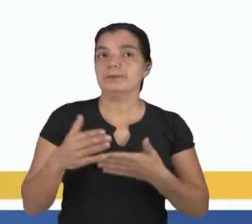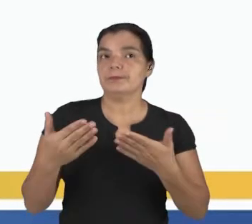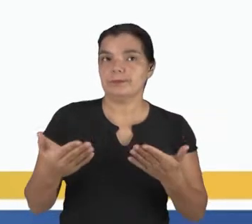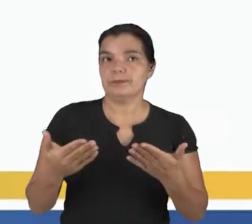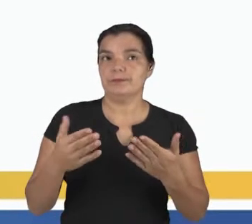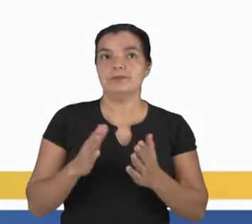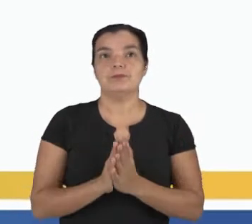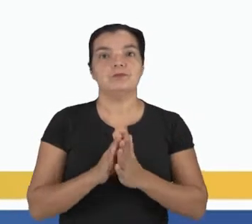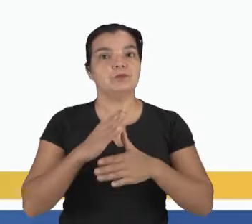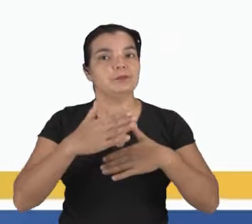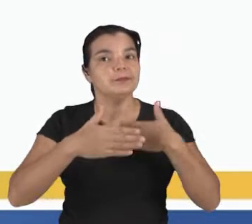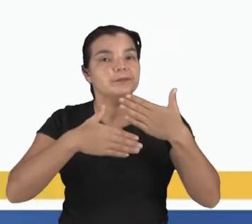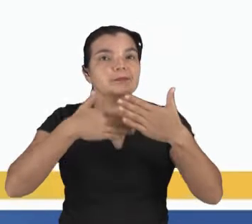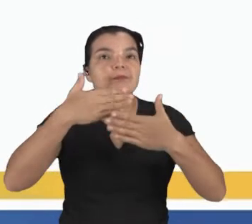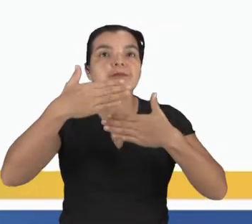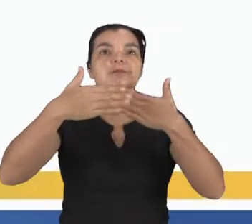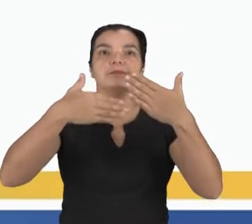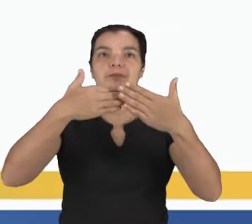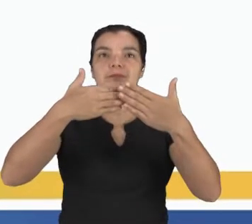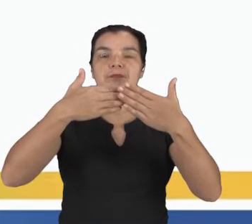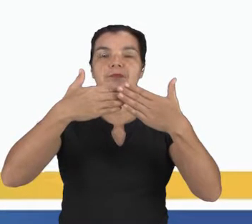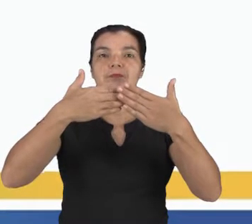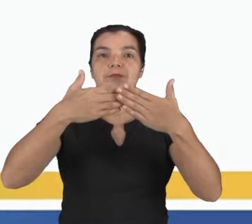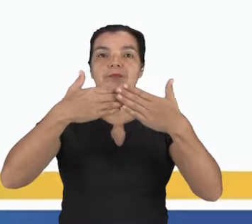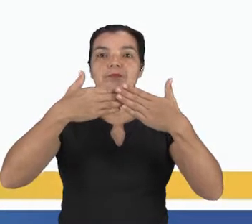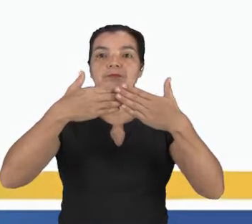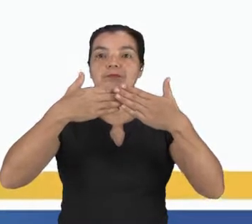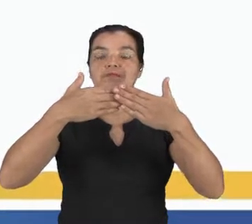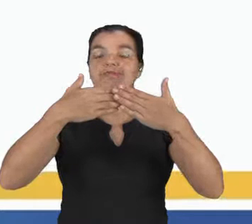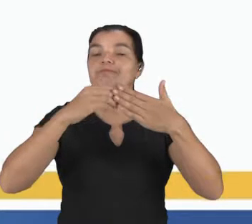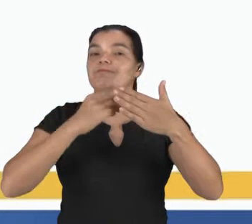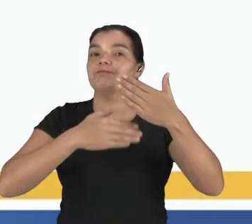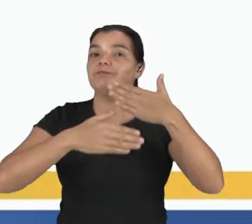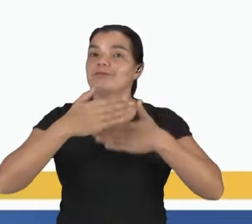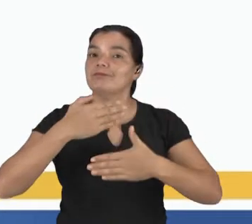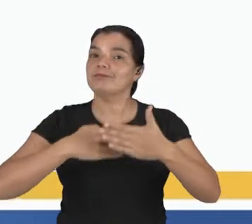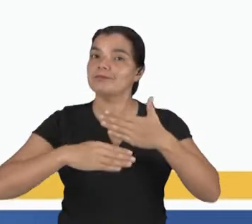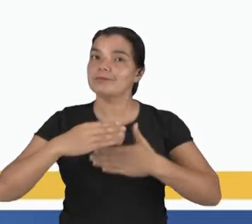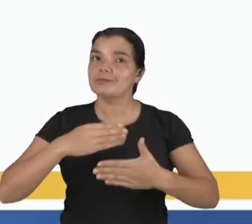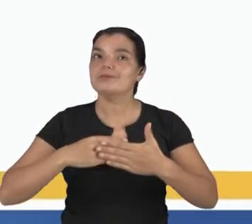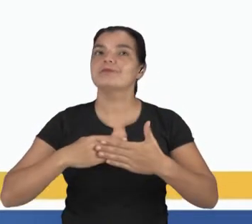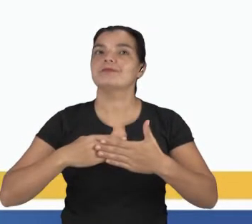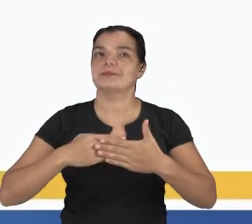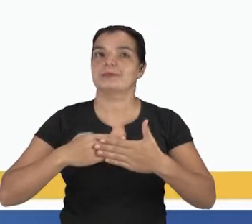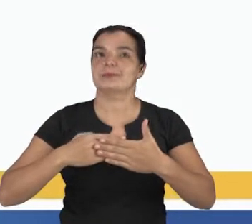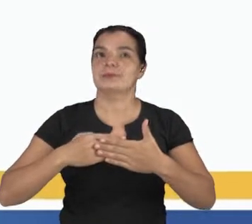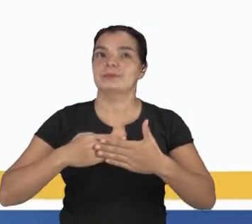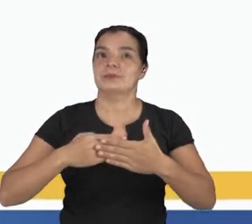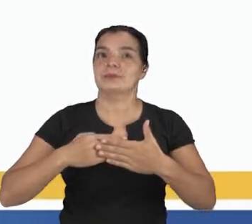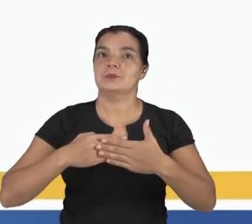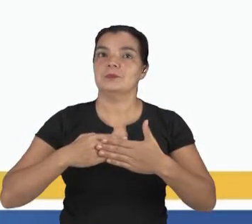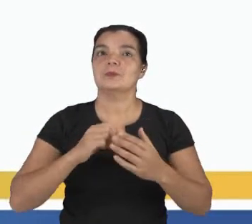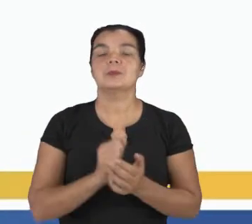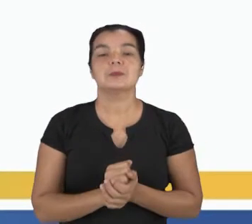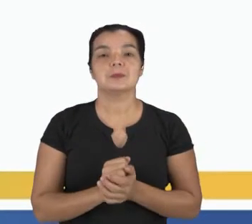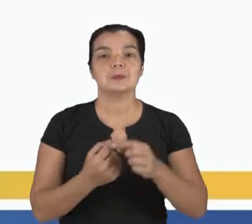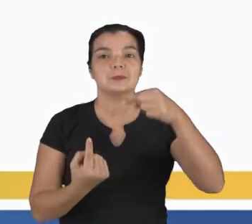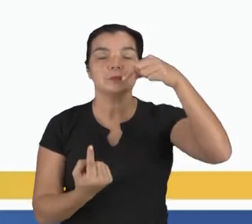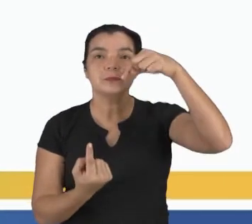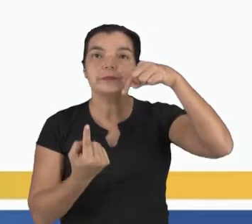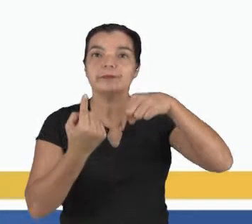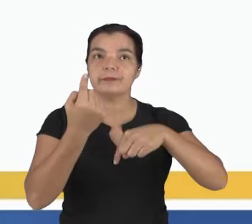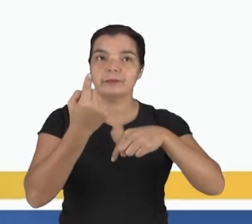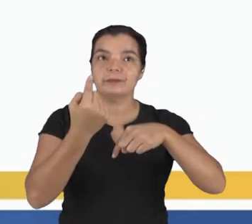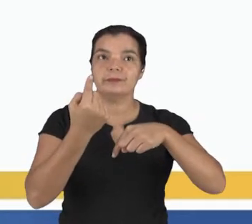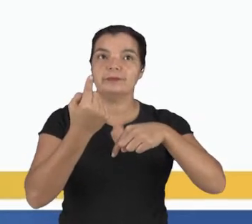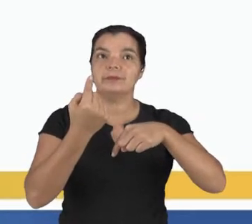Quando, ao invés de progredir, ele regride. Quando